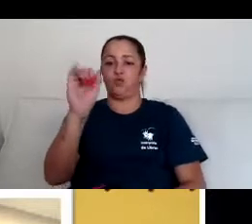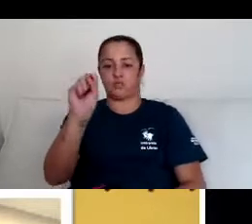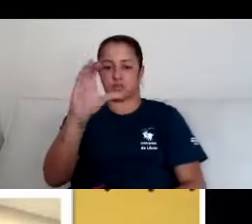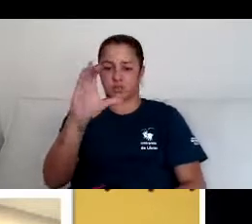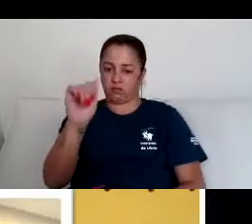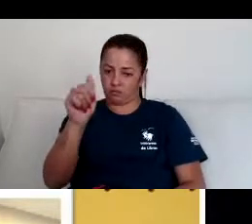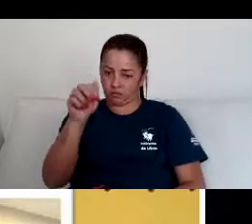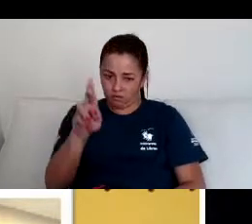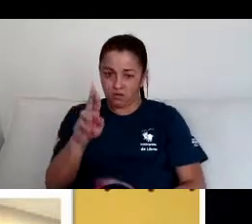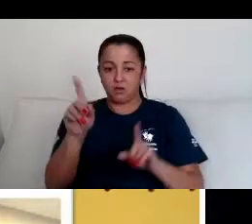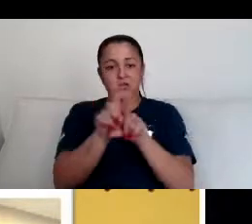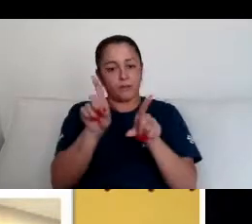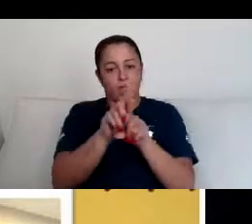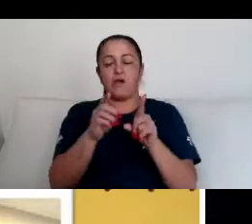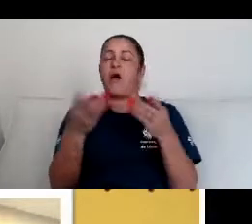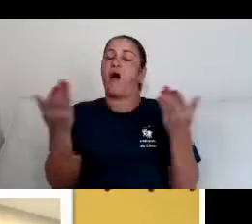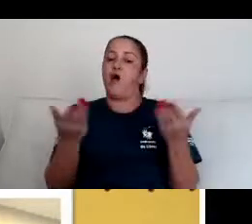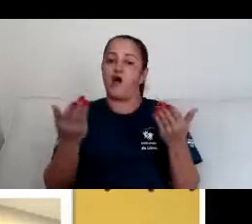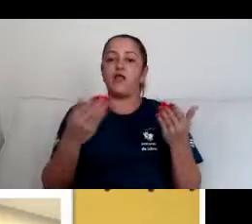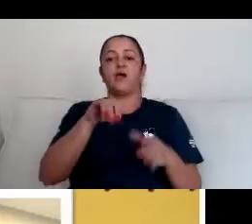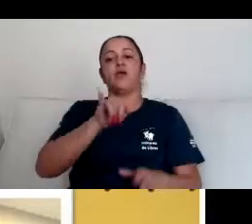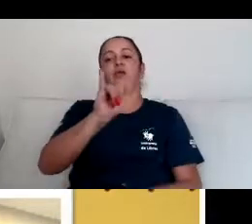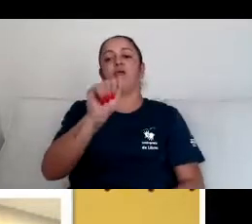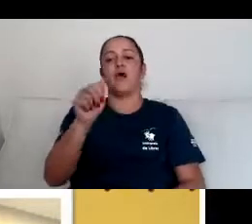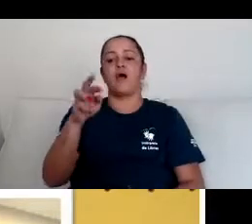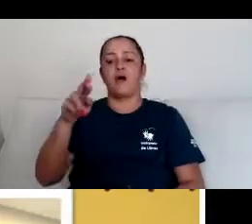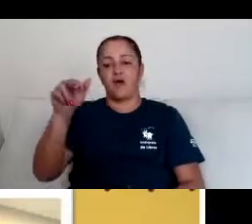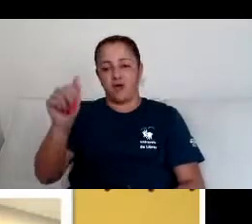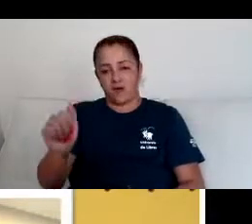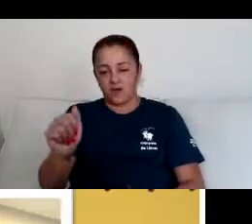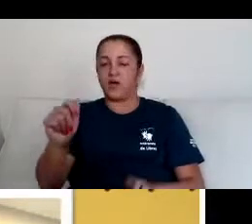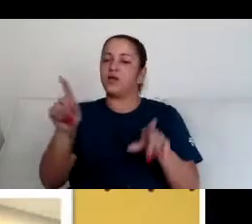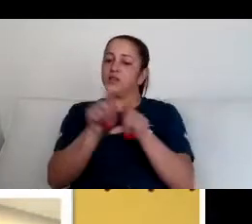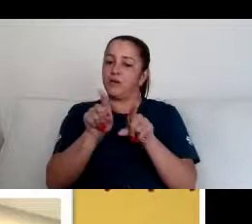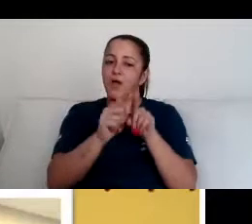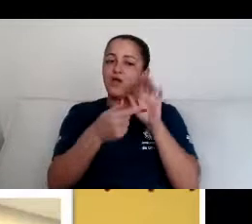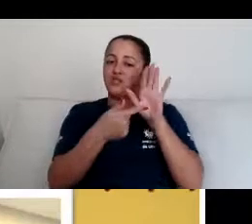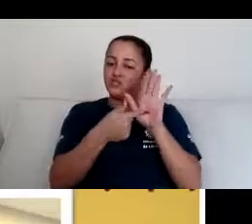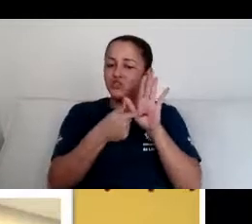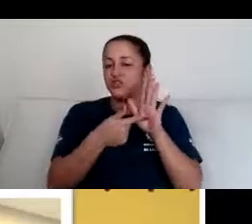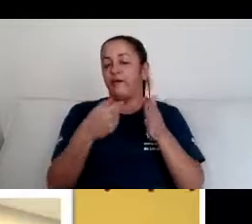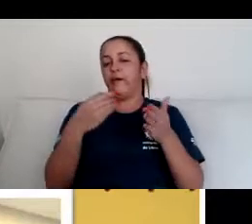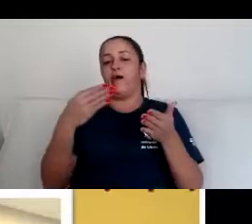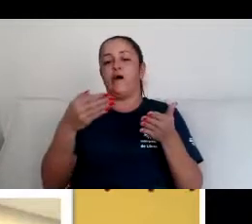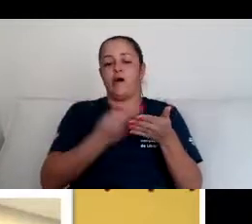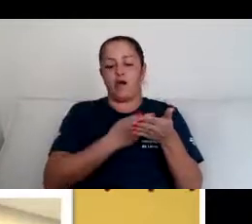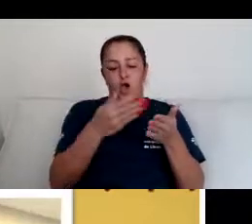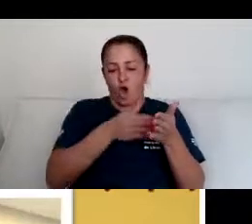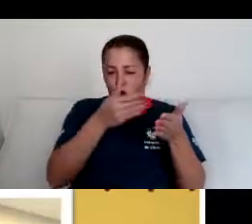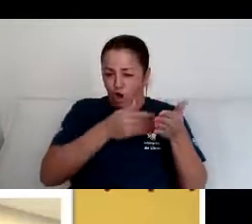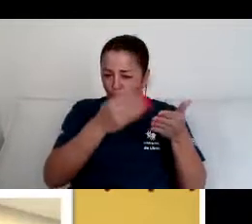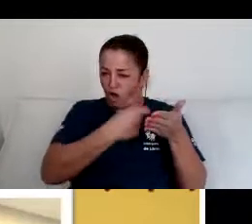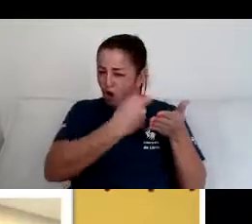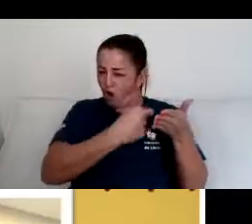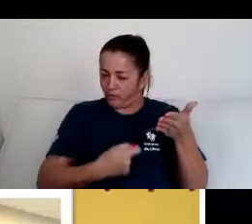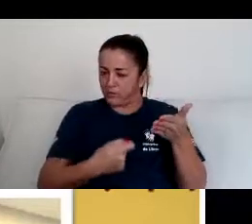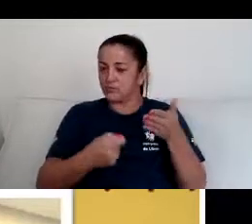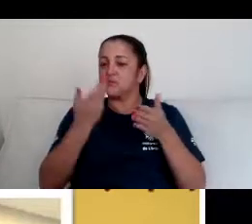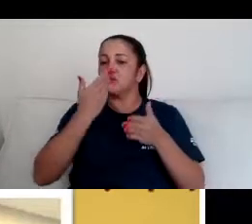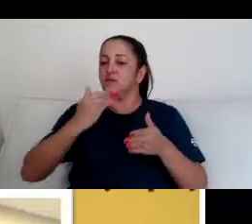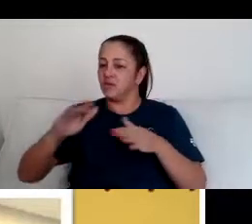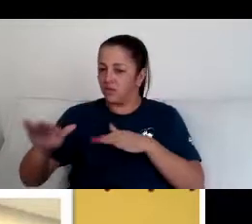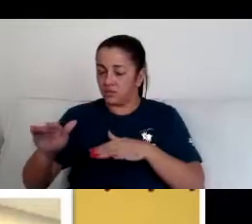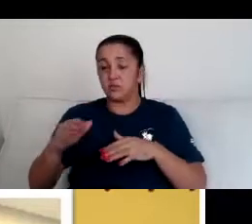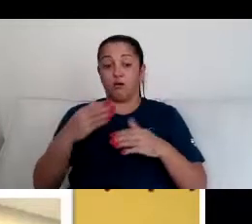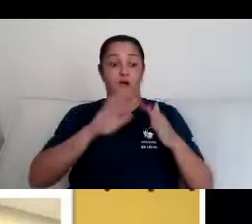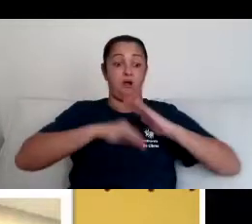pelo perfil Lugar de Livros, que indica obras de literatura infantil de autores e autoras negras.